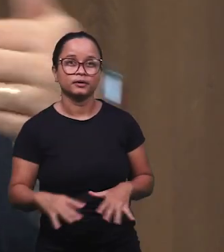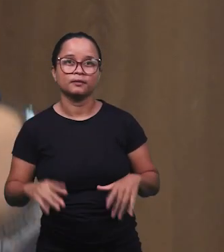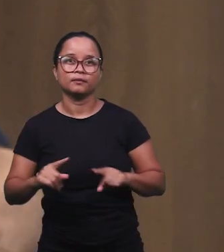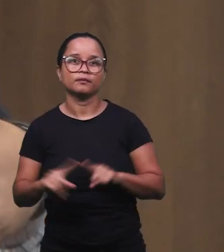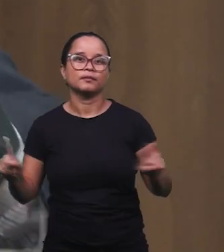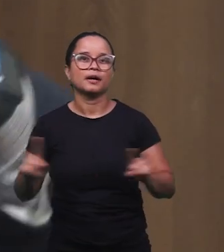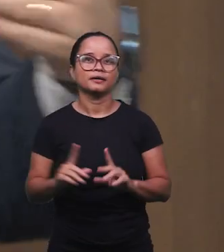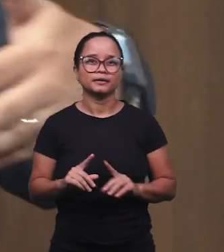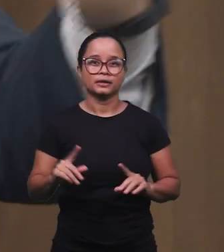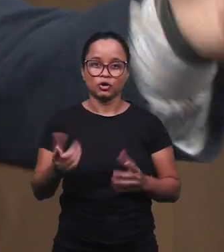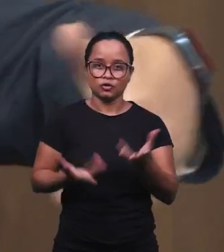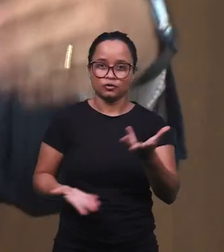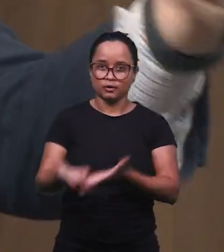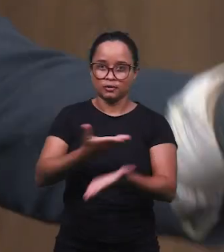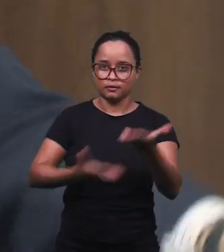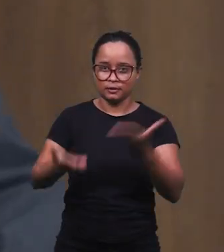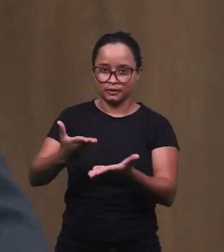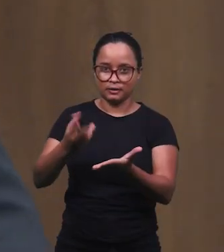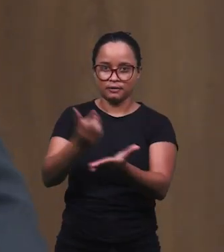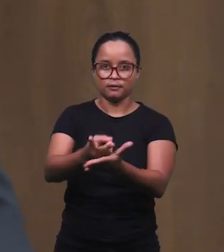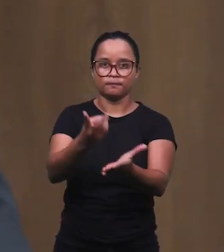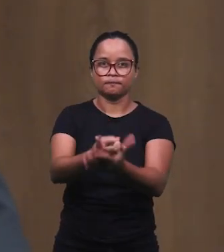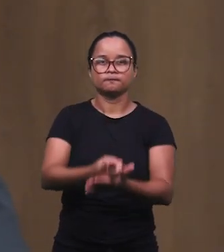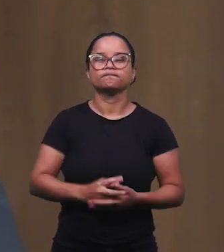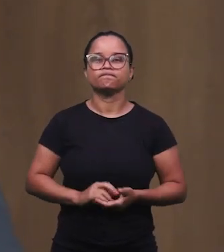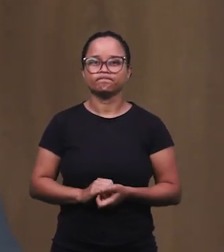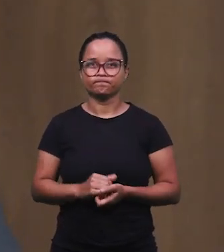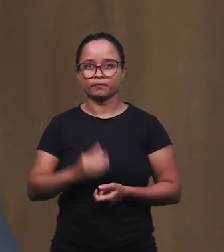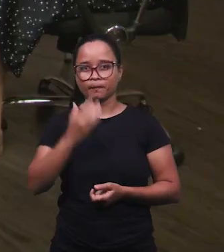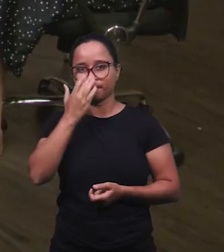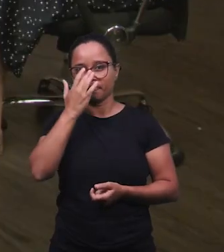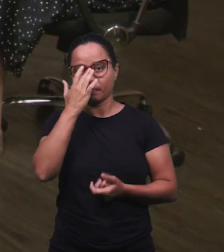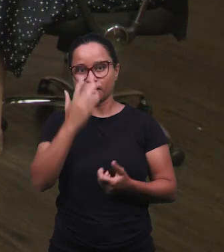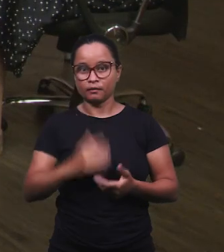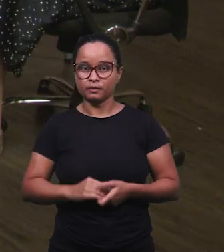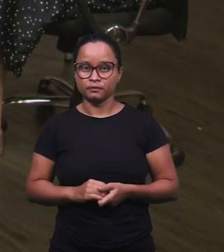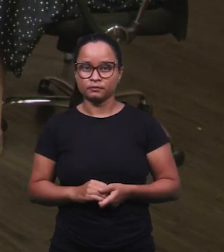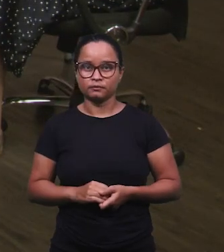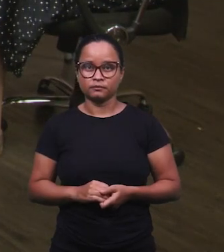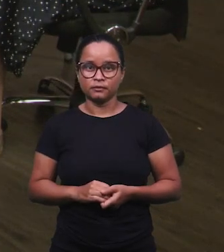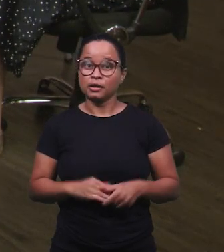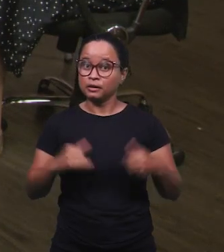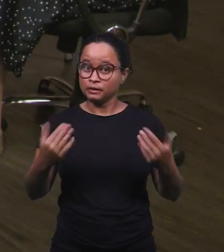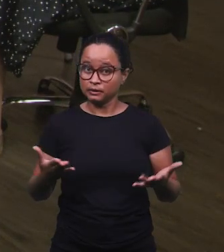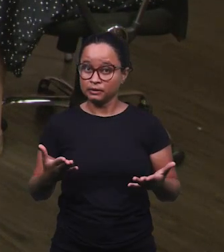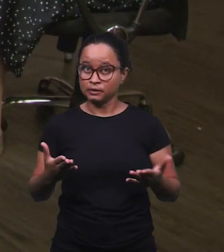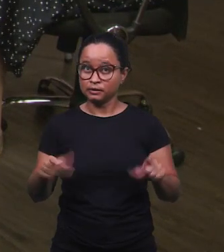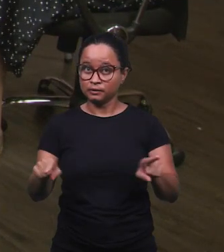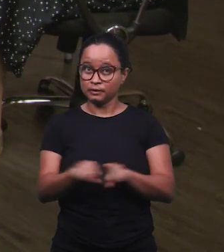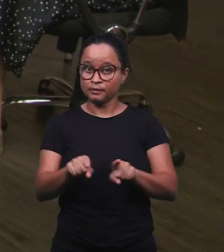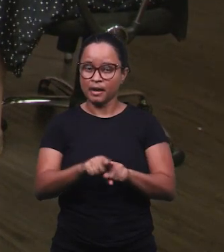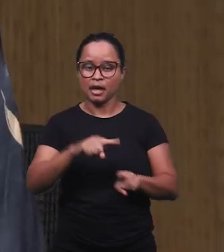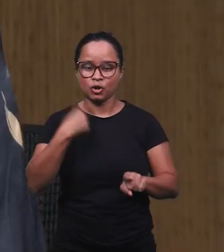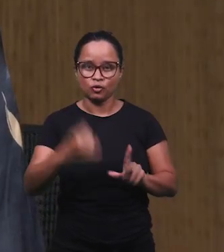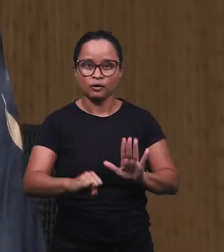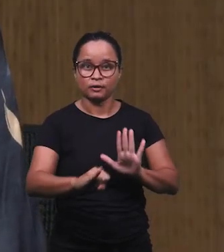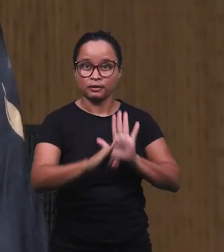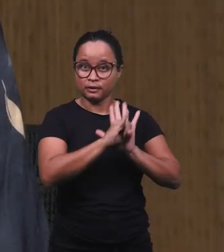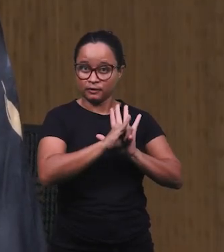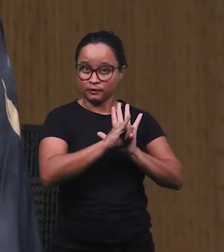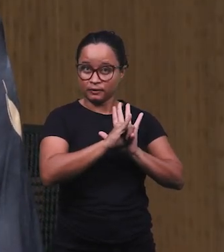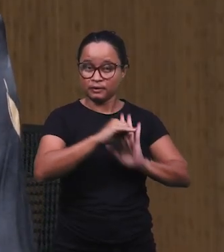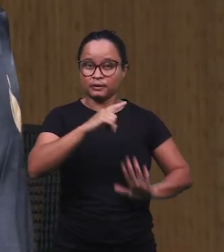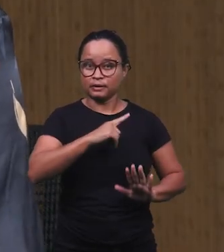Mas o nosso compartilhamento é contínuo. E interessante é que também a identidade, né, que nós temos